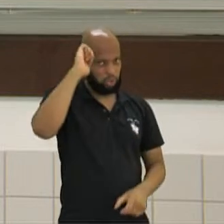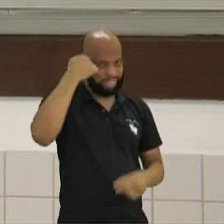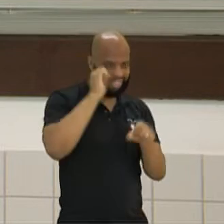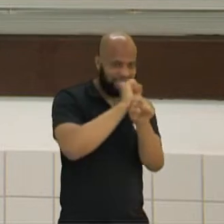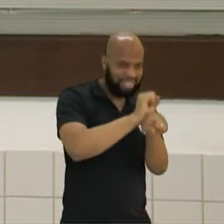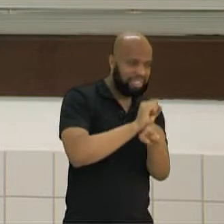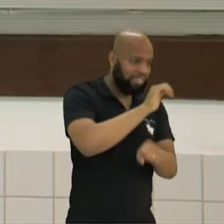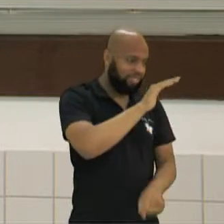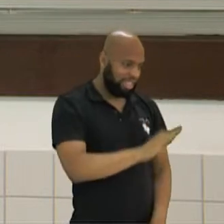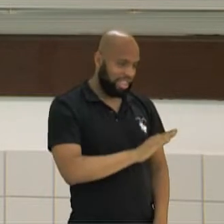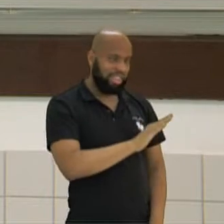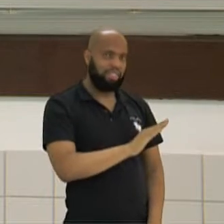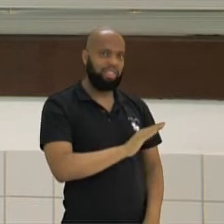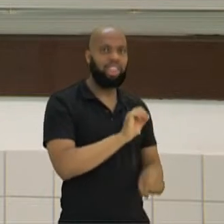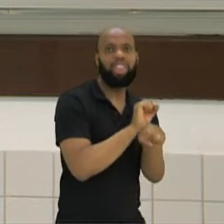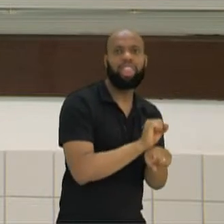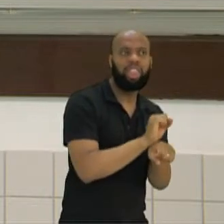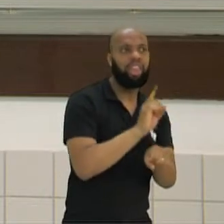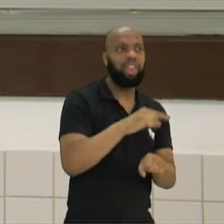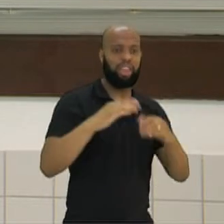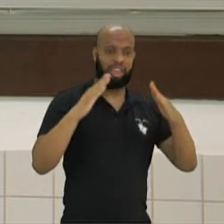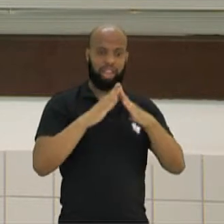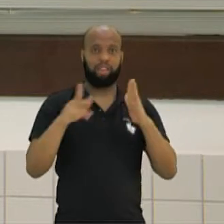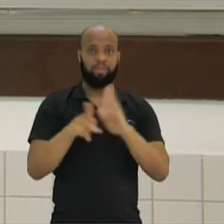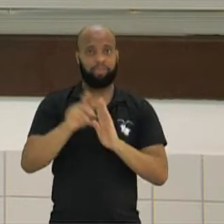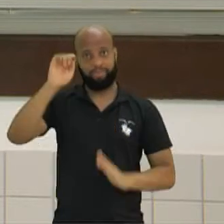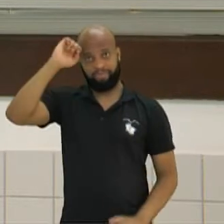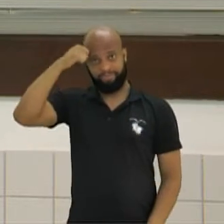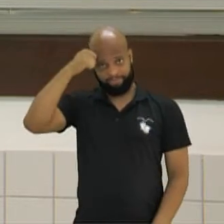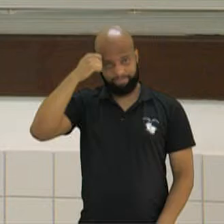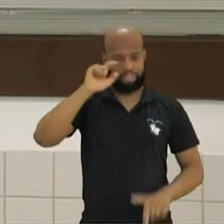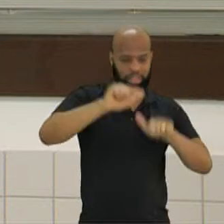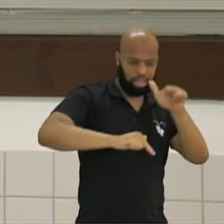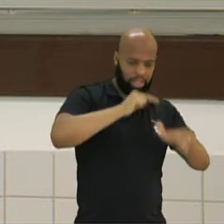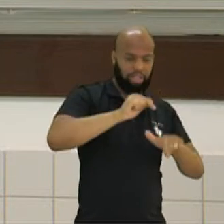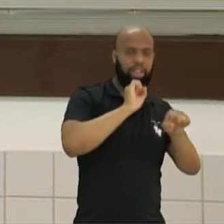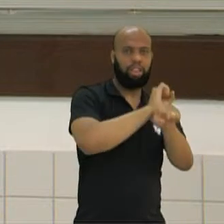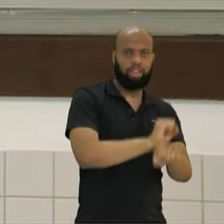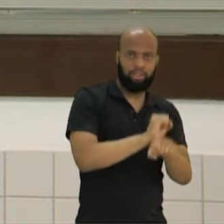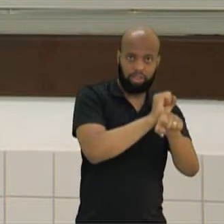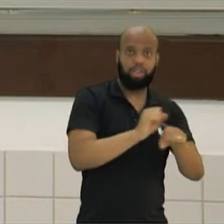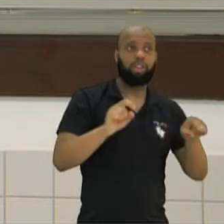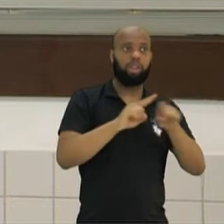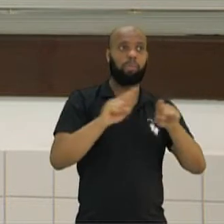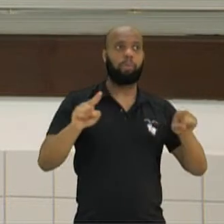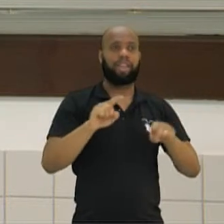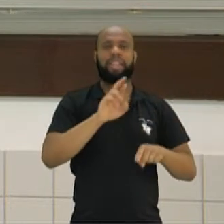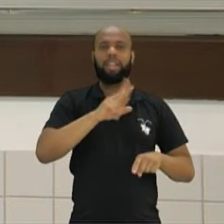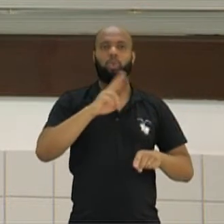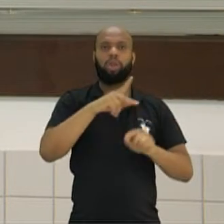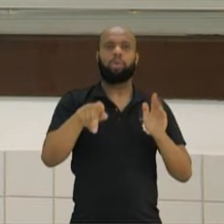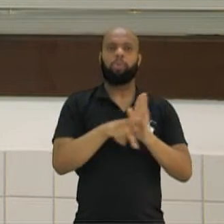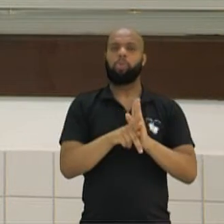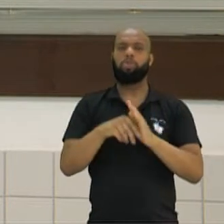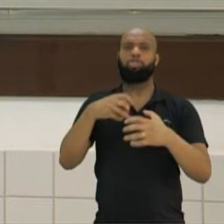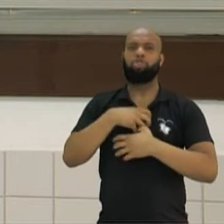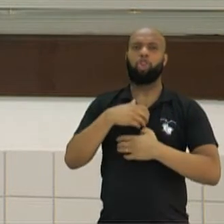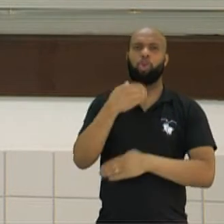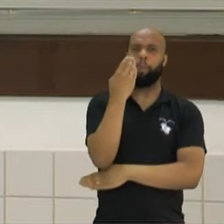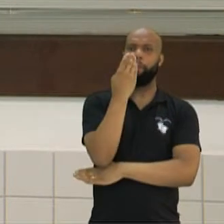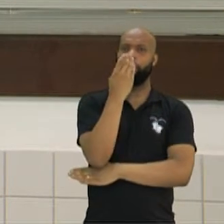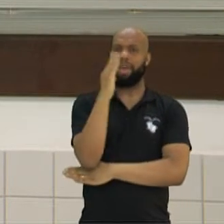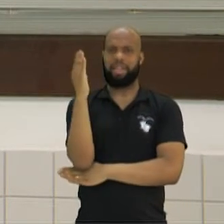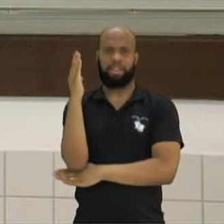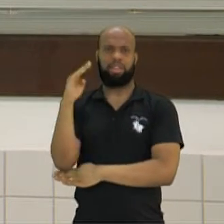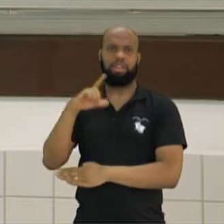senzala, como vocês viram, era a casa dos africanos, né, dos trabalhadores escravizados. Mas em vez de ser um galpão de madeira, que normalmente acabou